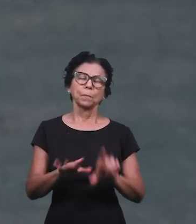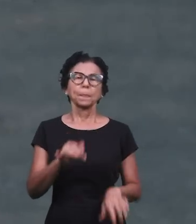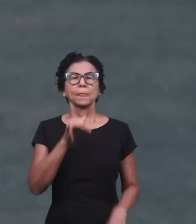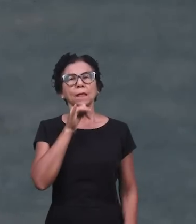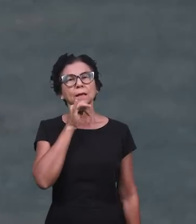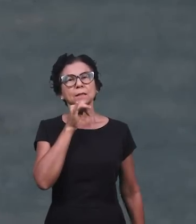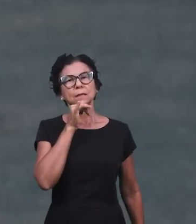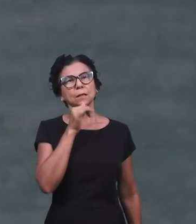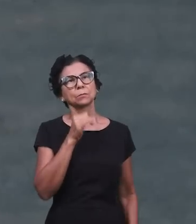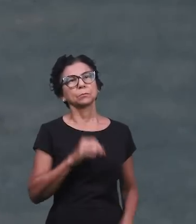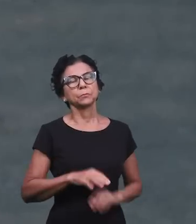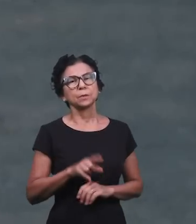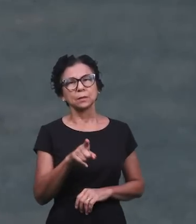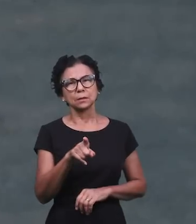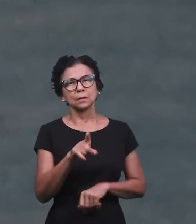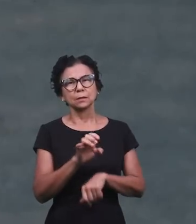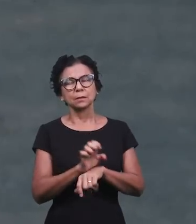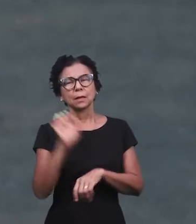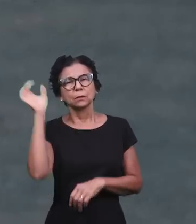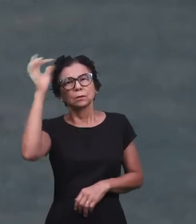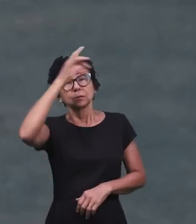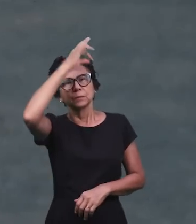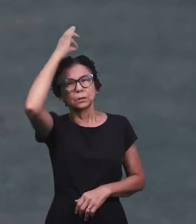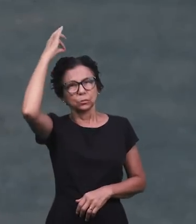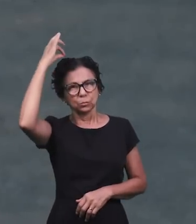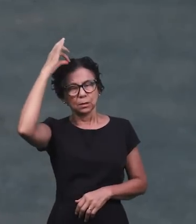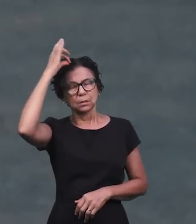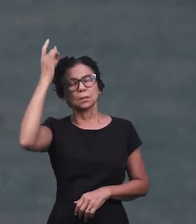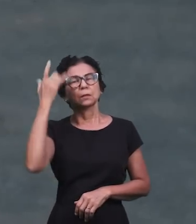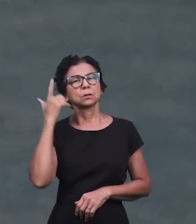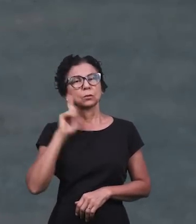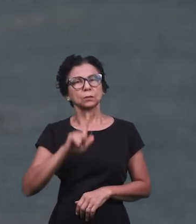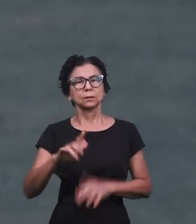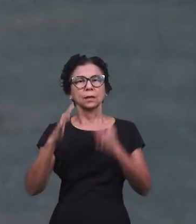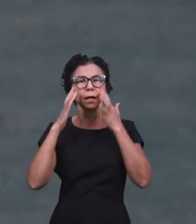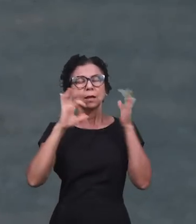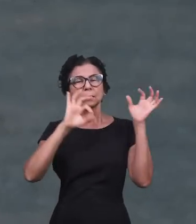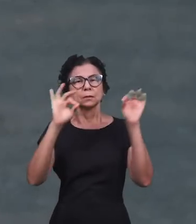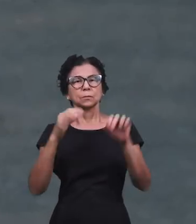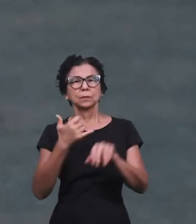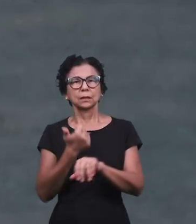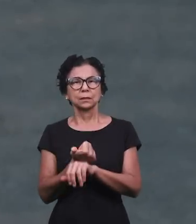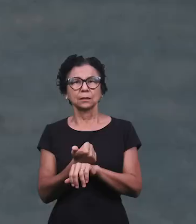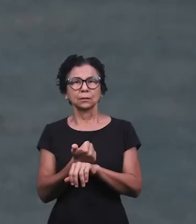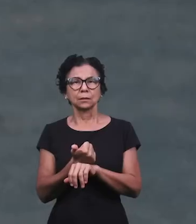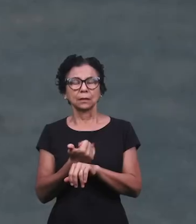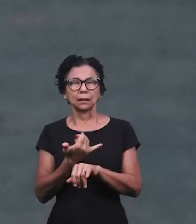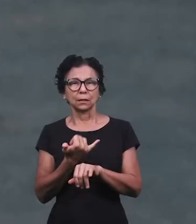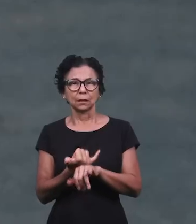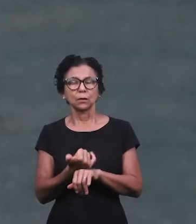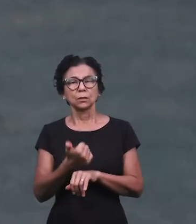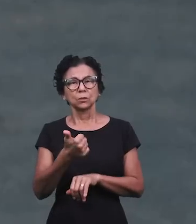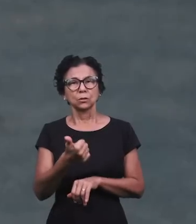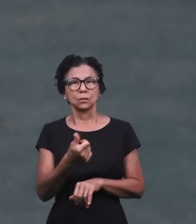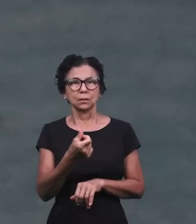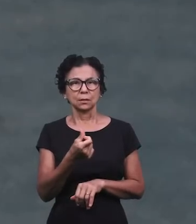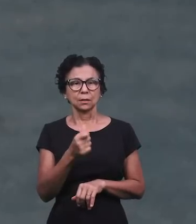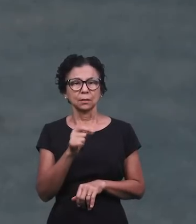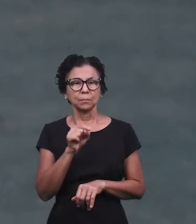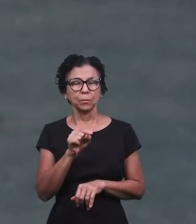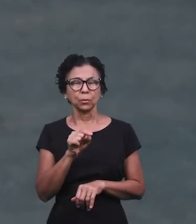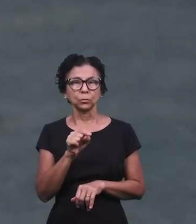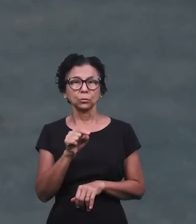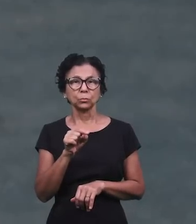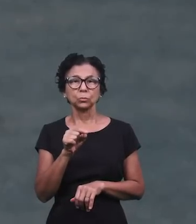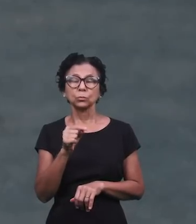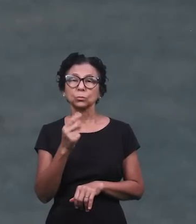exemplo, se você está no estado do Espírito Santo, você já consegue assistir pelo canal 16.2 em TV